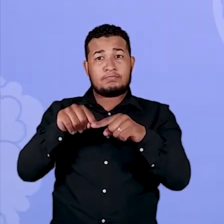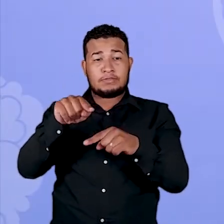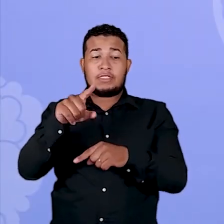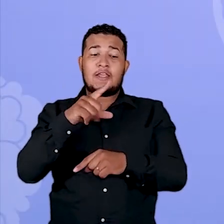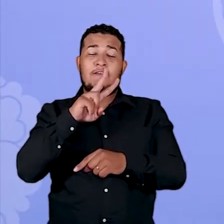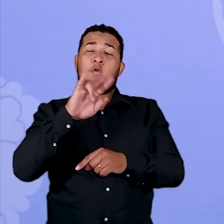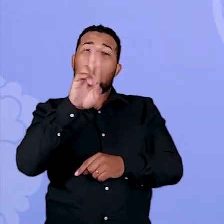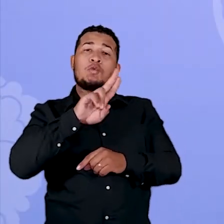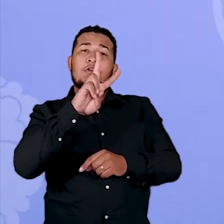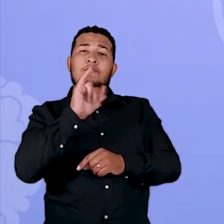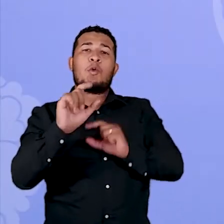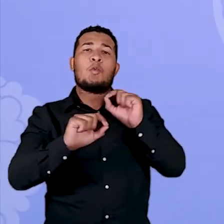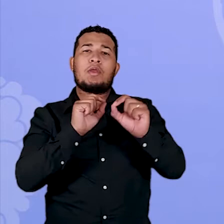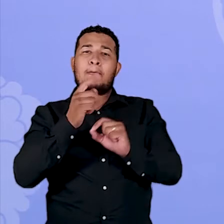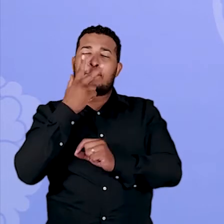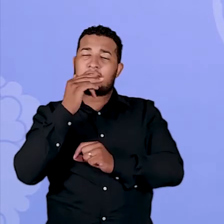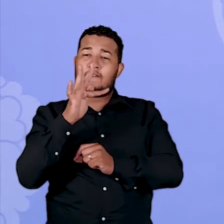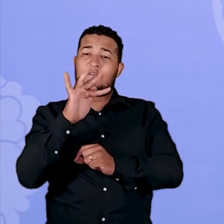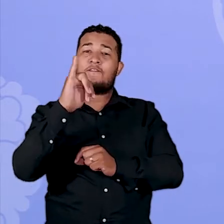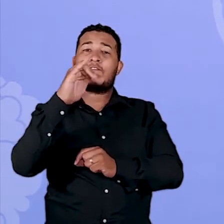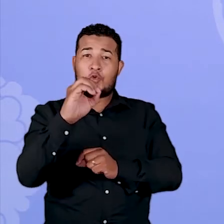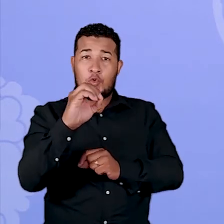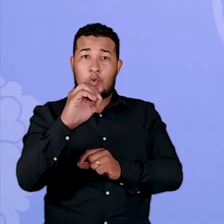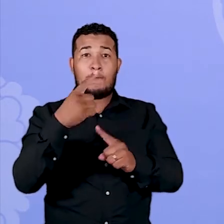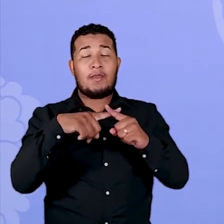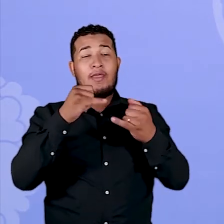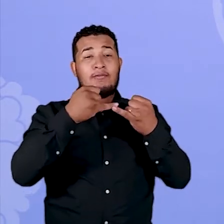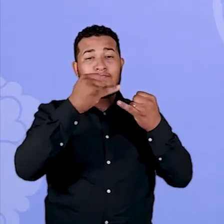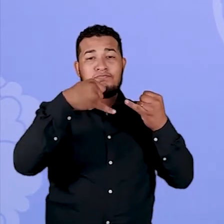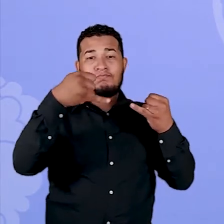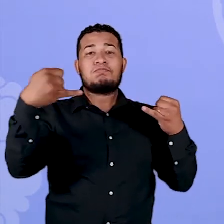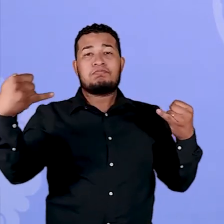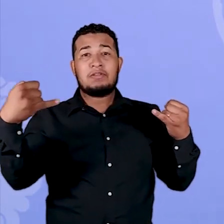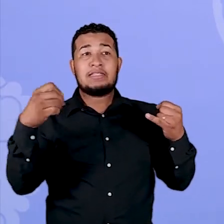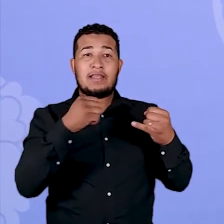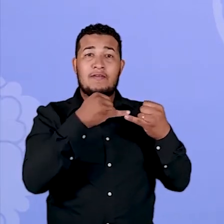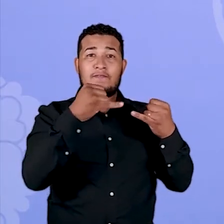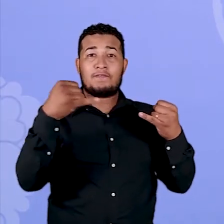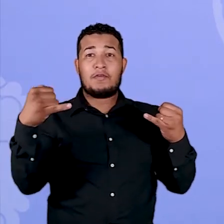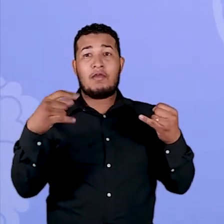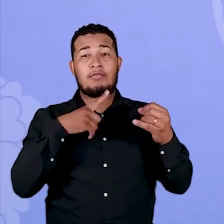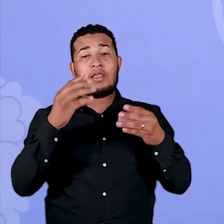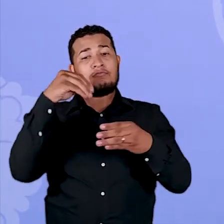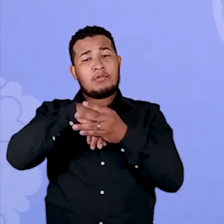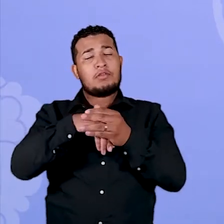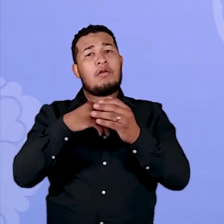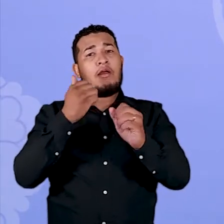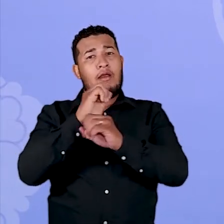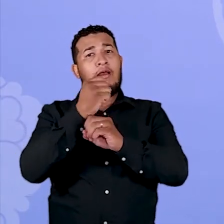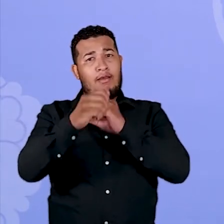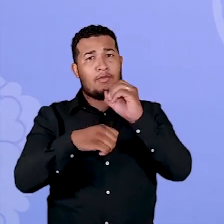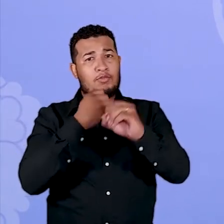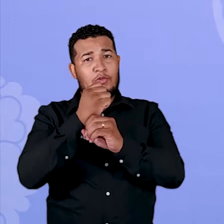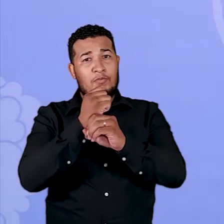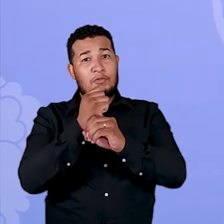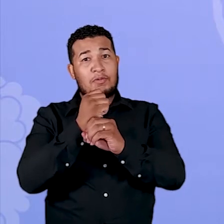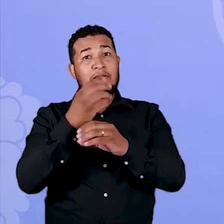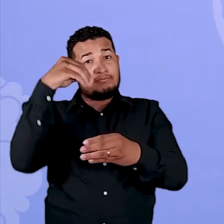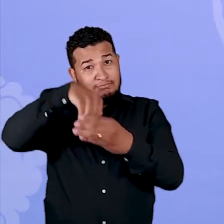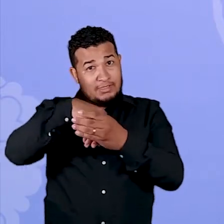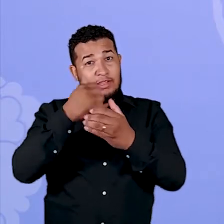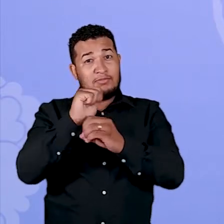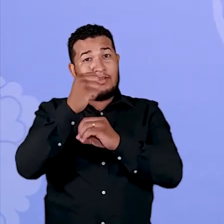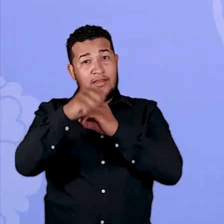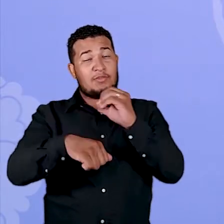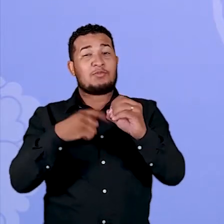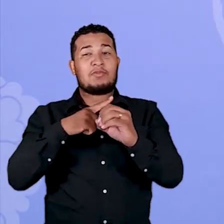corpo, no nosso caso aqui a gente vai usar muito falar de fio, que é o nosso condutor. Toda vez que tiver um fio, ele é feito de átomos e nesses átomos tem os